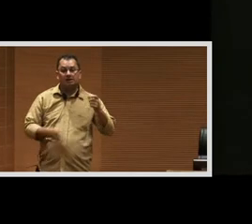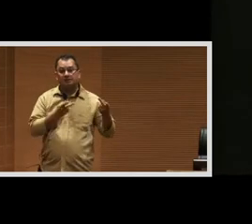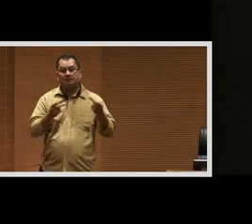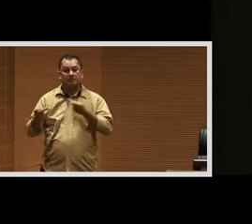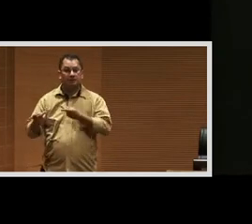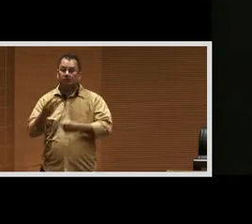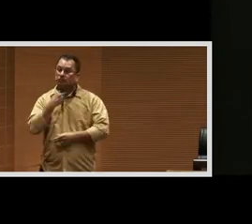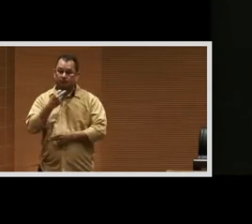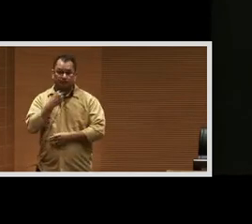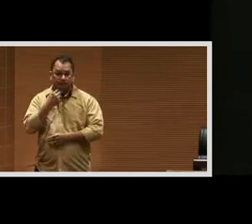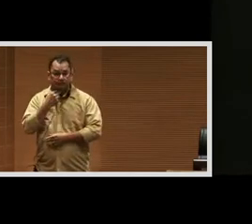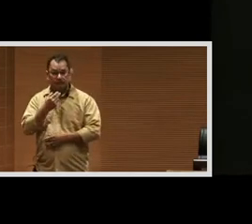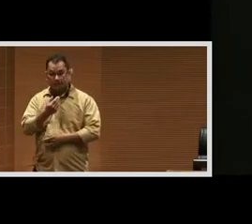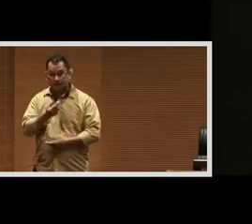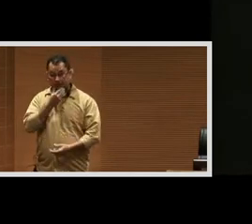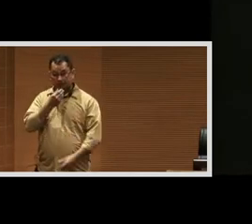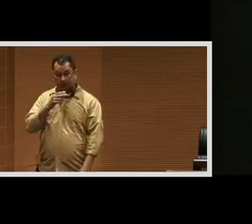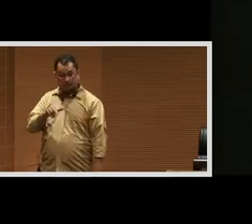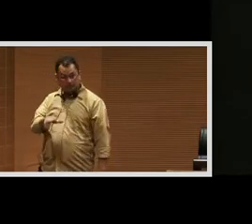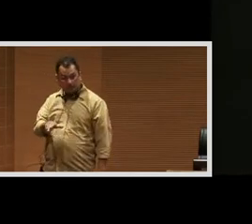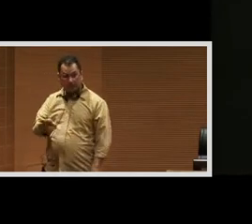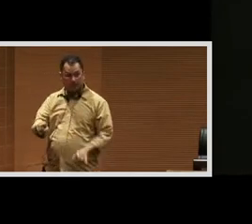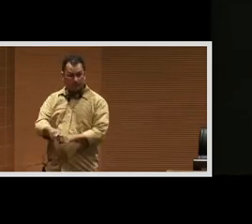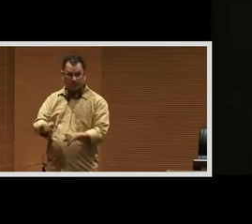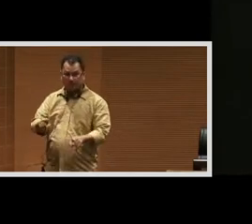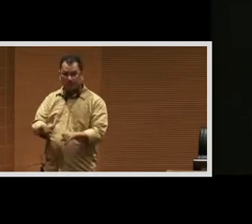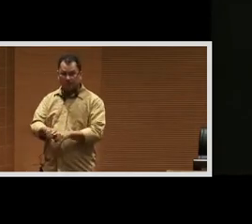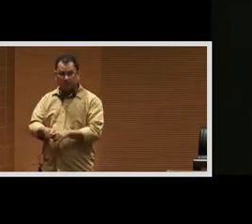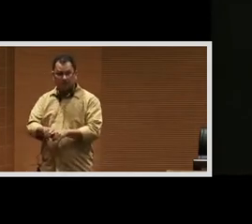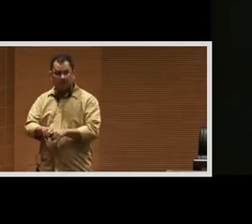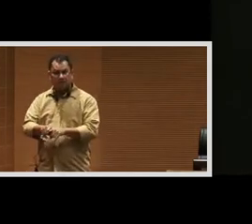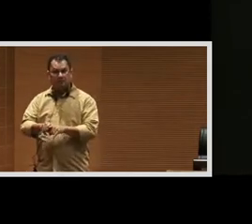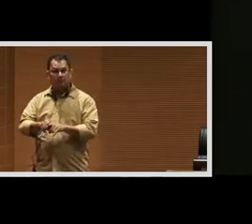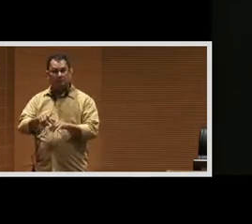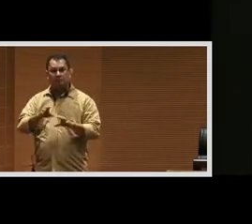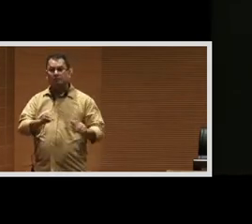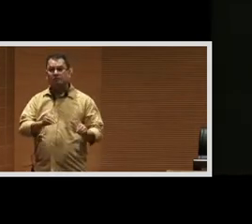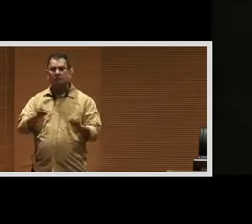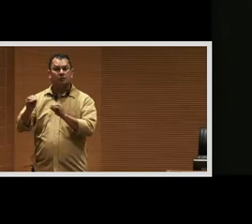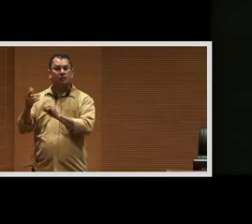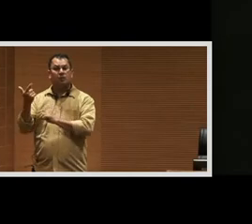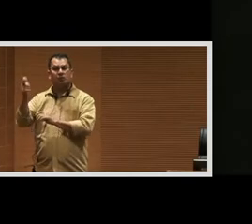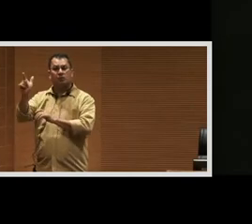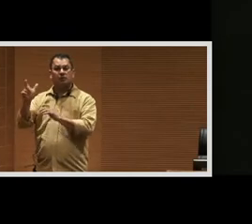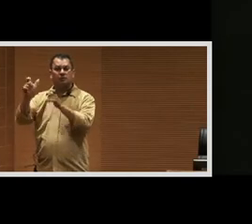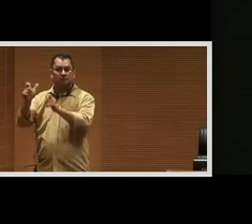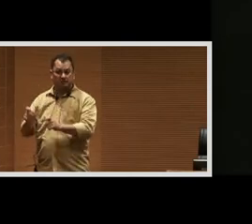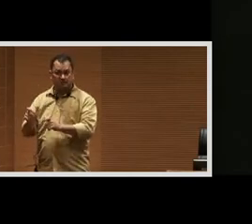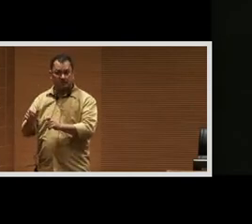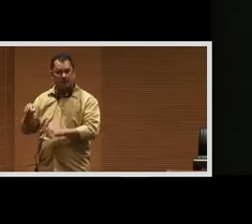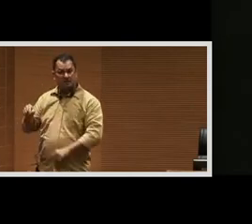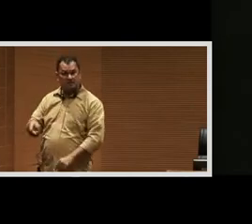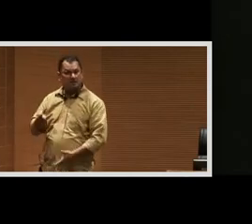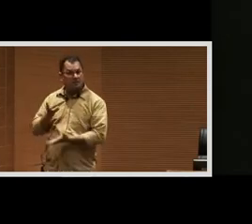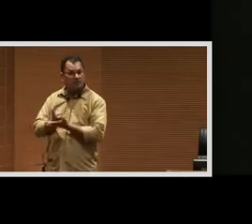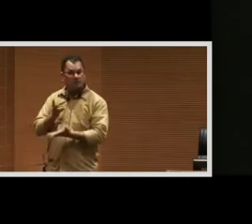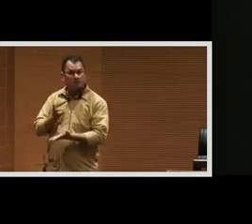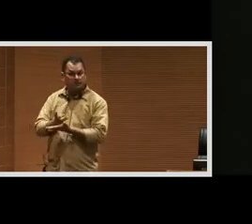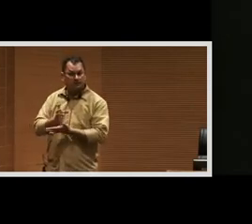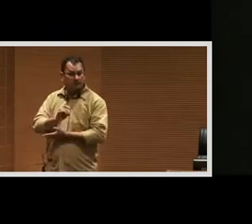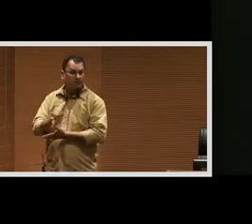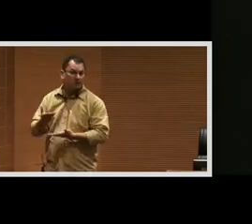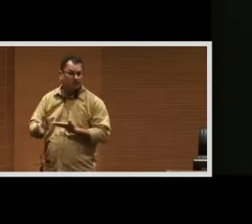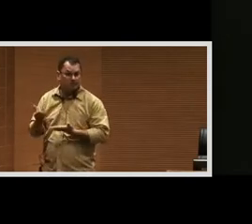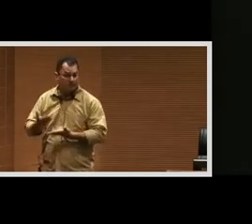mudaram de faixa etária e mudaram de abrigo. Ele ficou sozinho nesse abrigo. Nenhuma tentativa de adoção, ele só tinha perdas. Quando ele